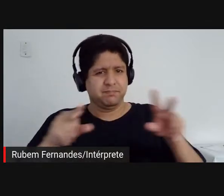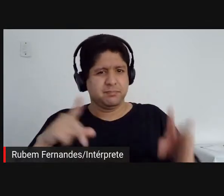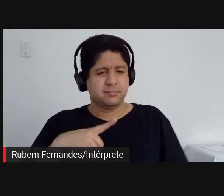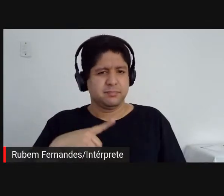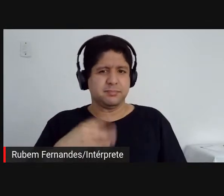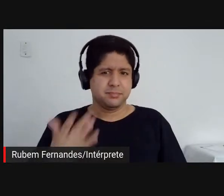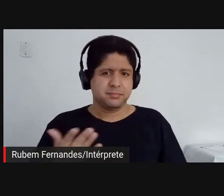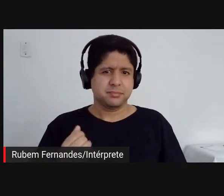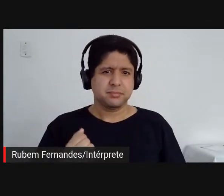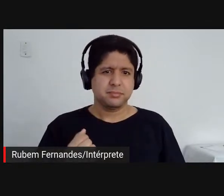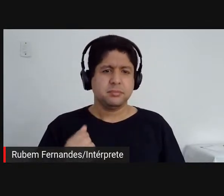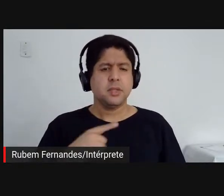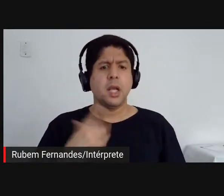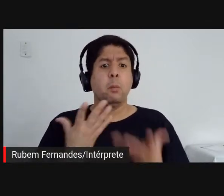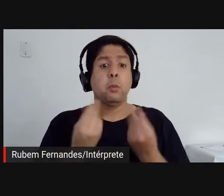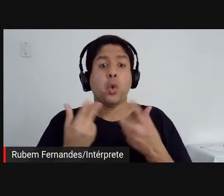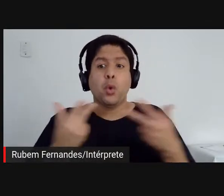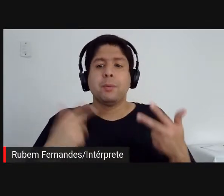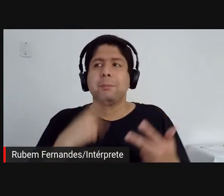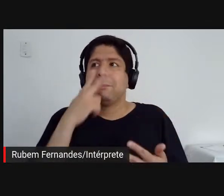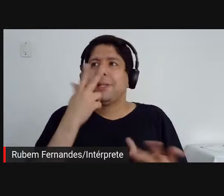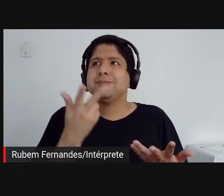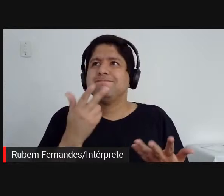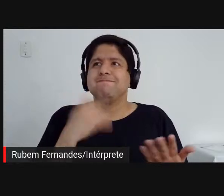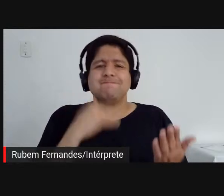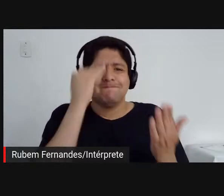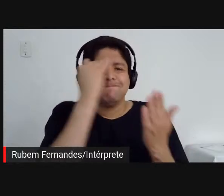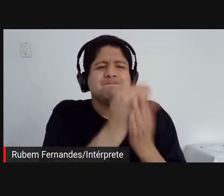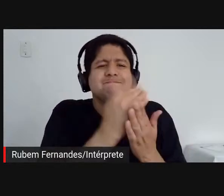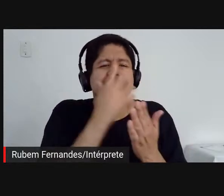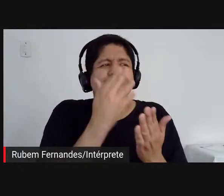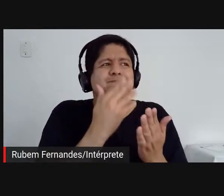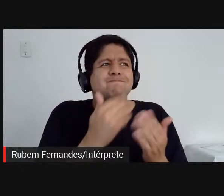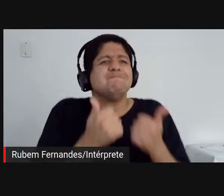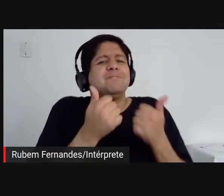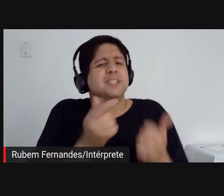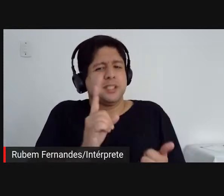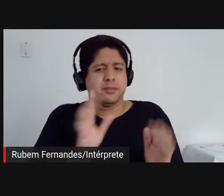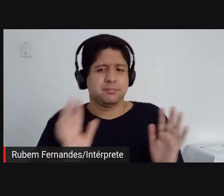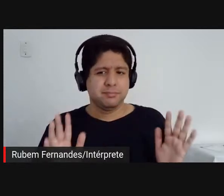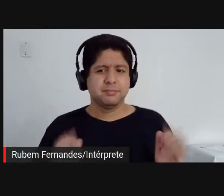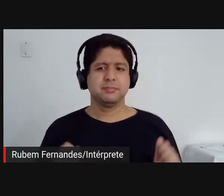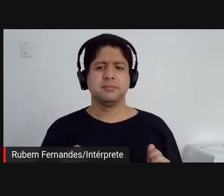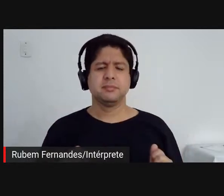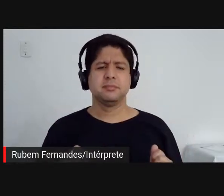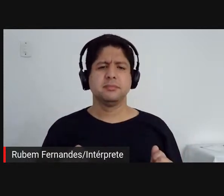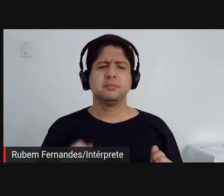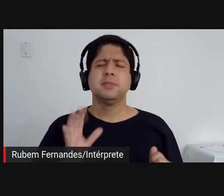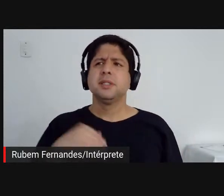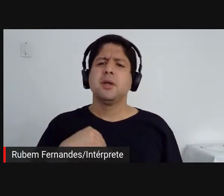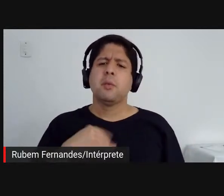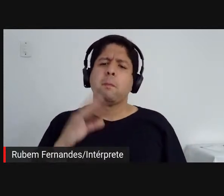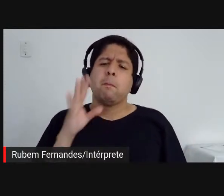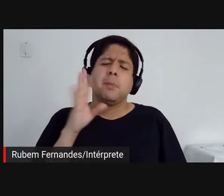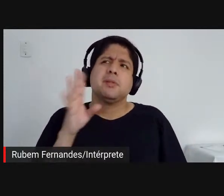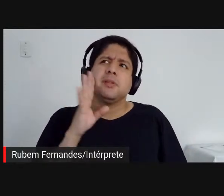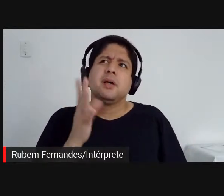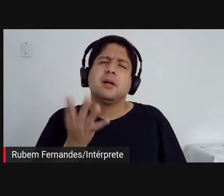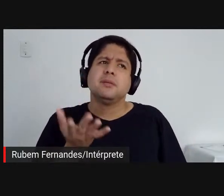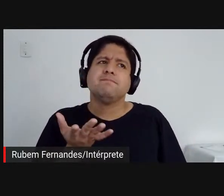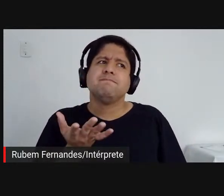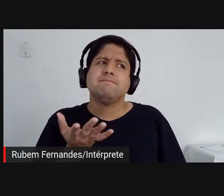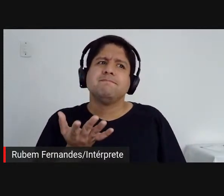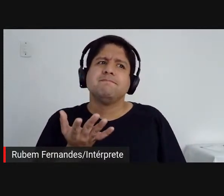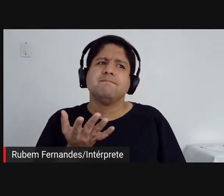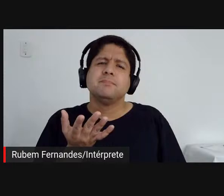Muitas coisas que a gente segue num default, assim, né? E comecei a pensar, assim, muito na